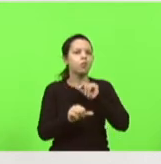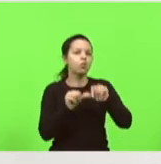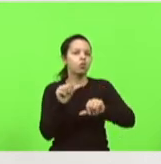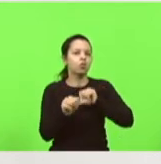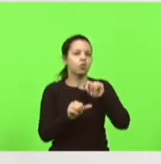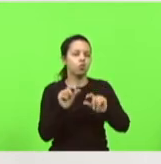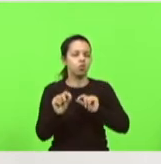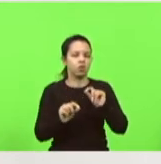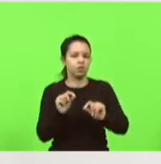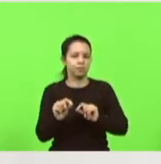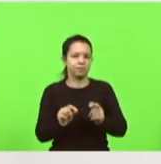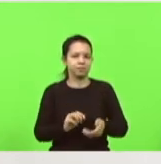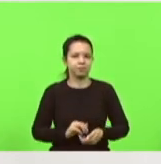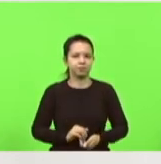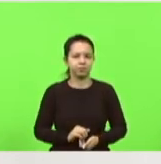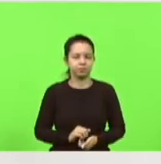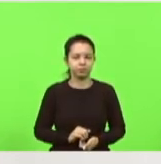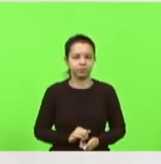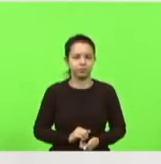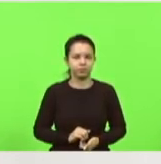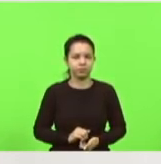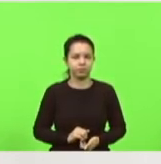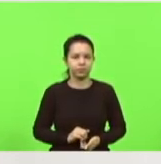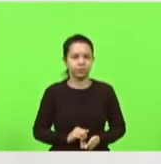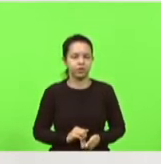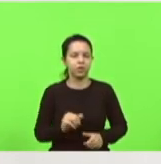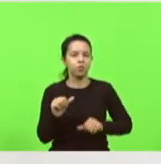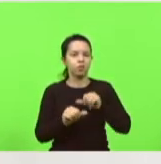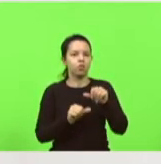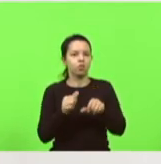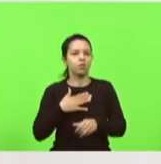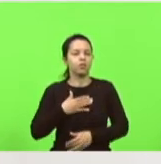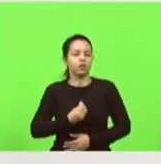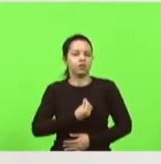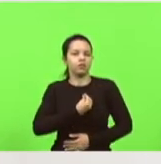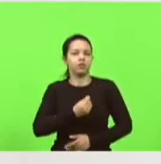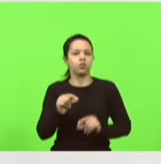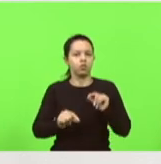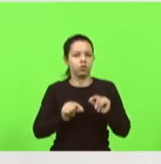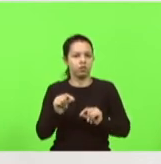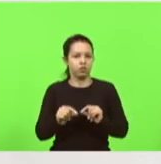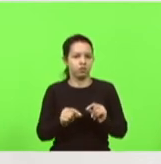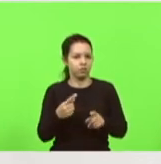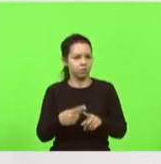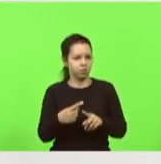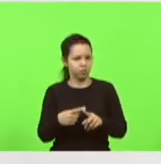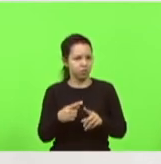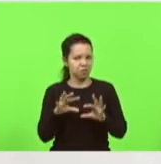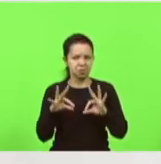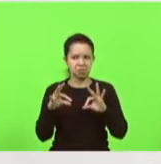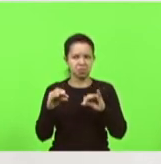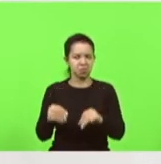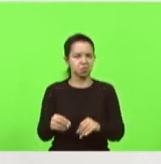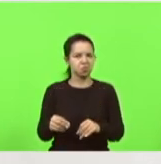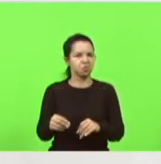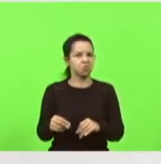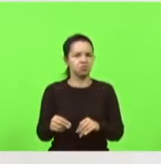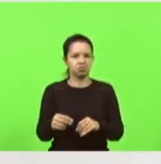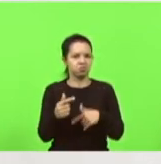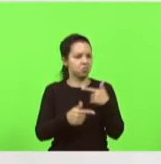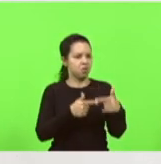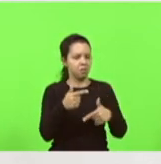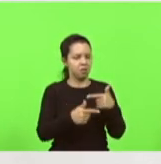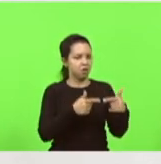nisso, no que isso alterou a minha vida. Porque, até onde eu saiba, tudo estava funcionando a pleno vapor,